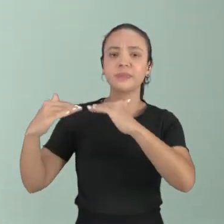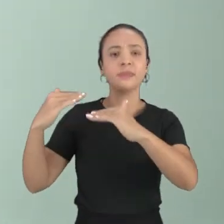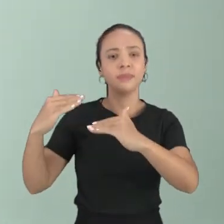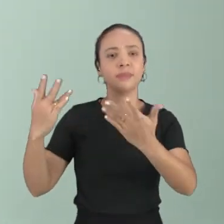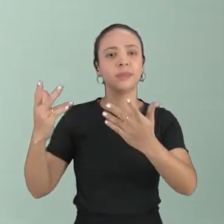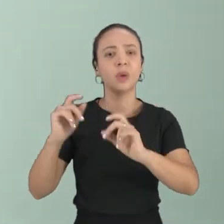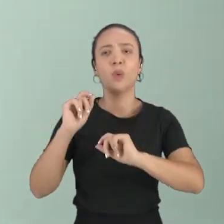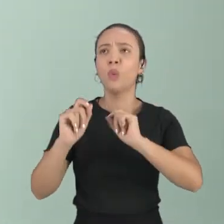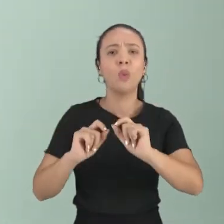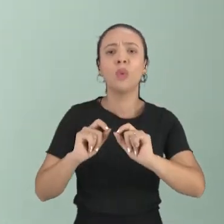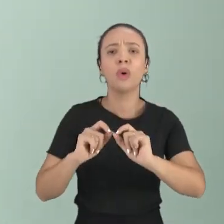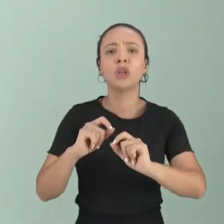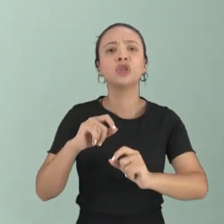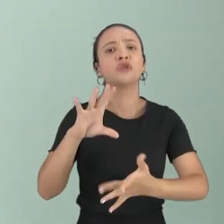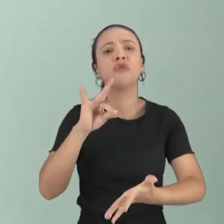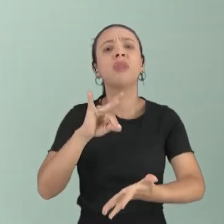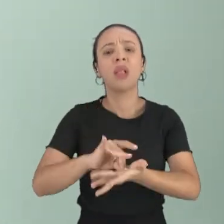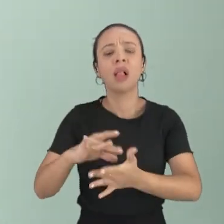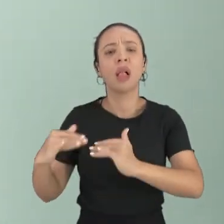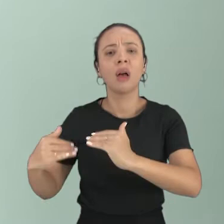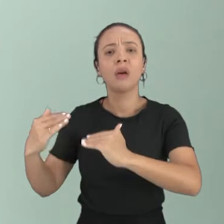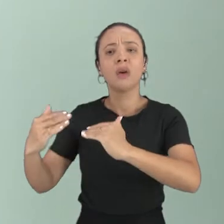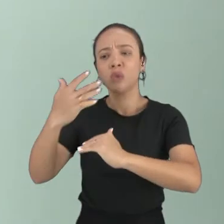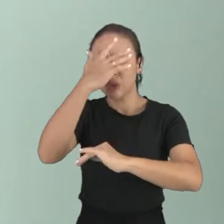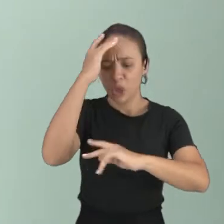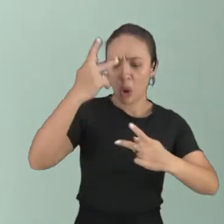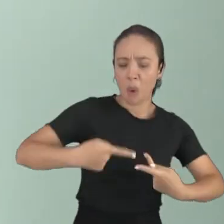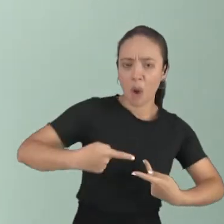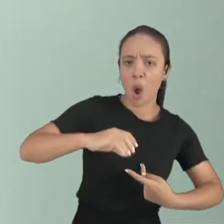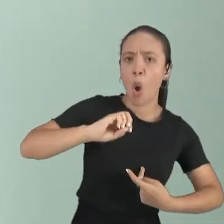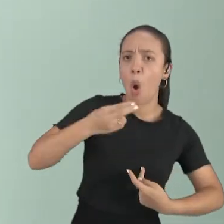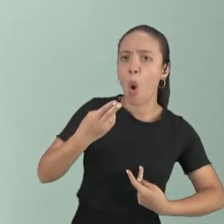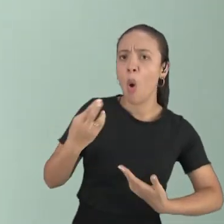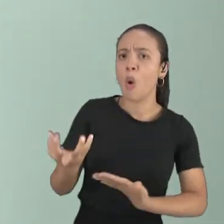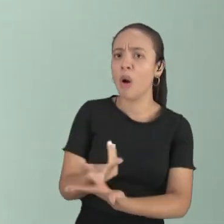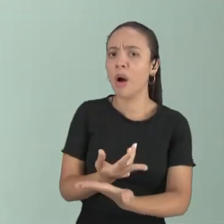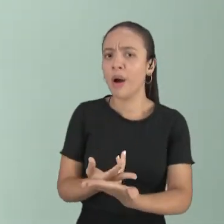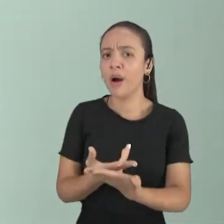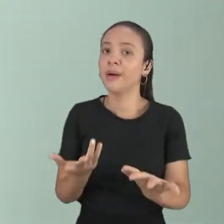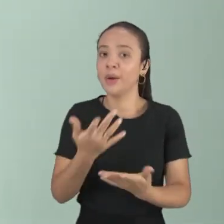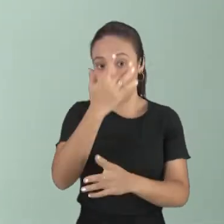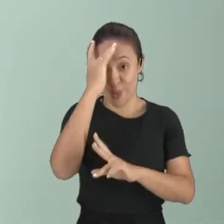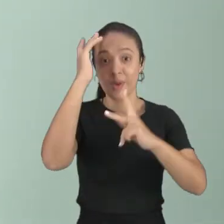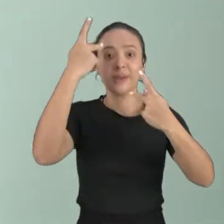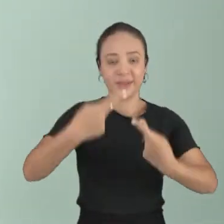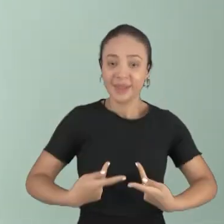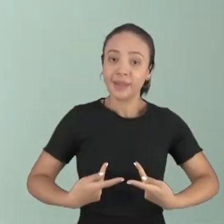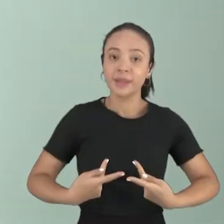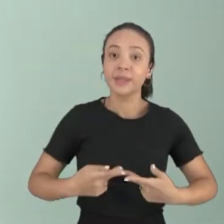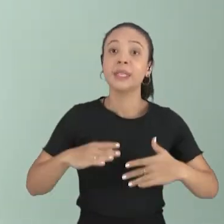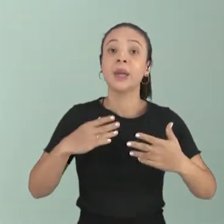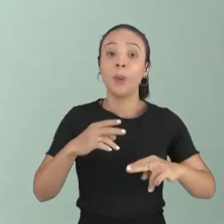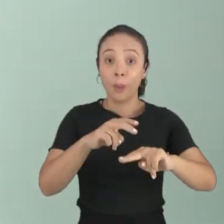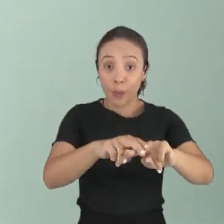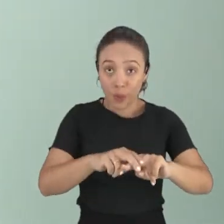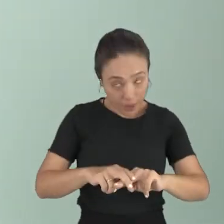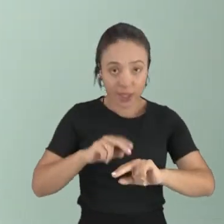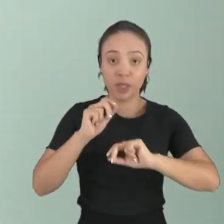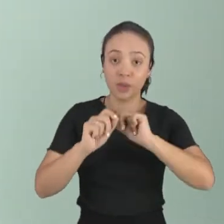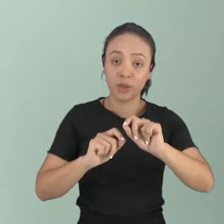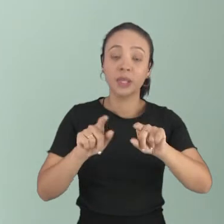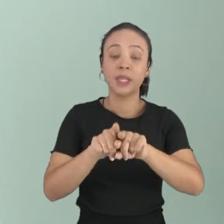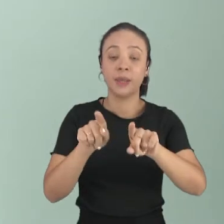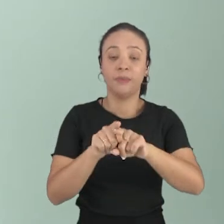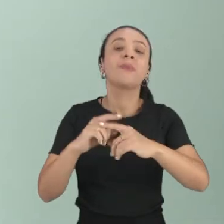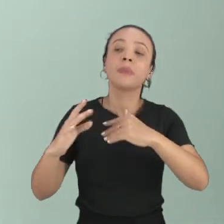que é que está evoluindo? O homem ou a arte? O homem e, consequentemente, a